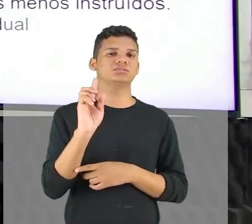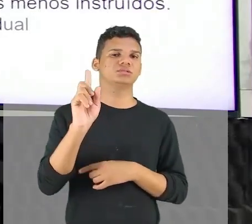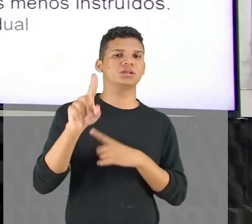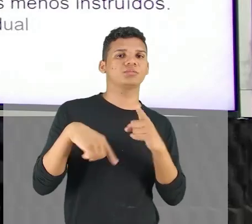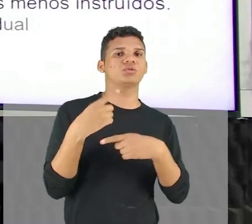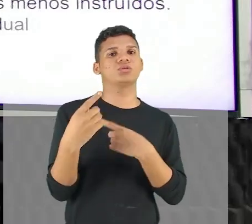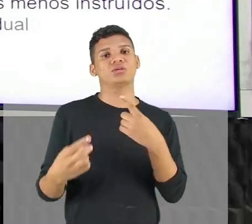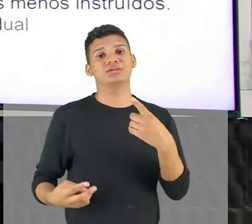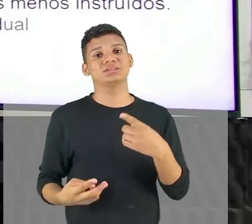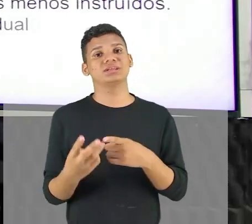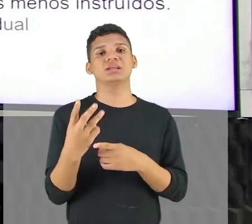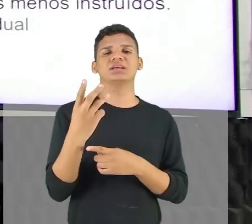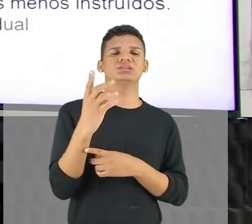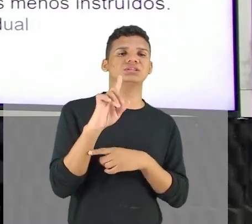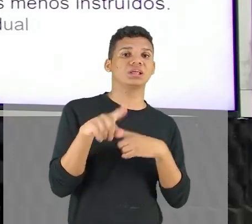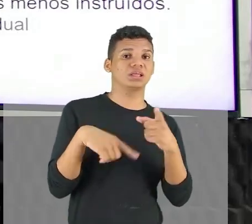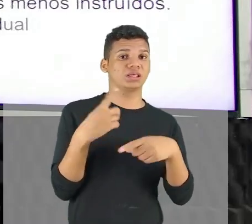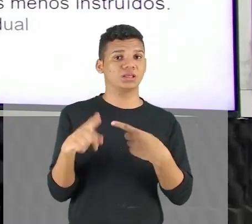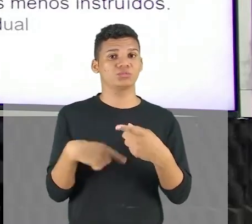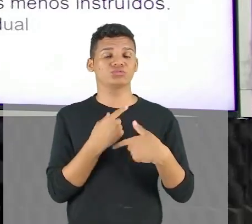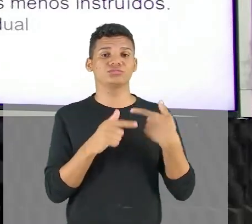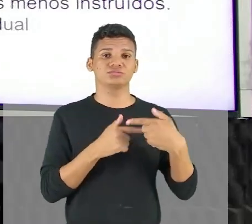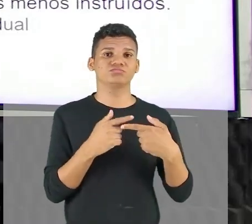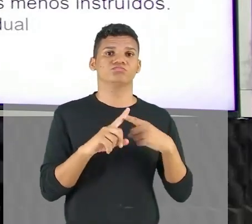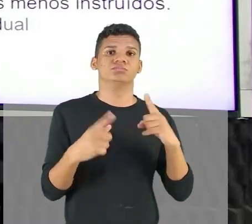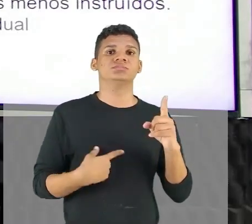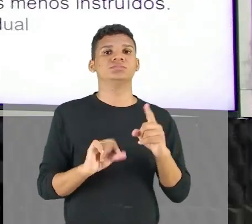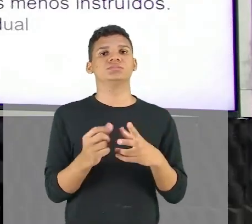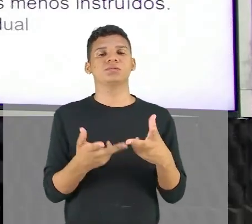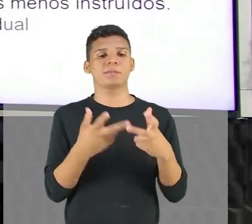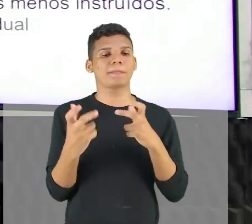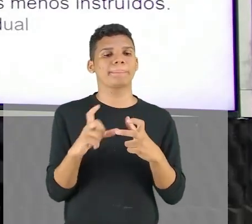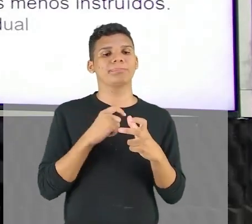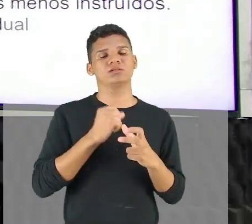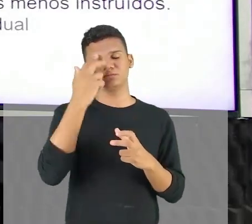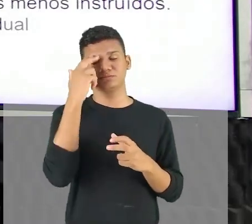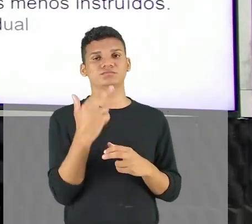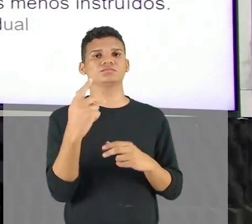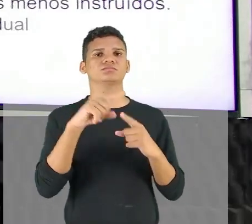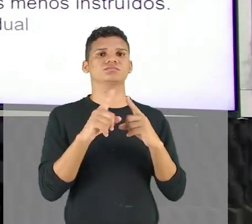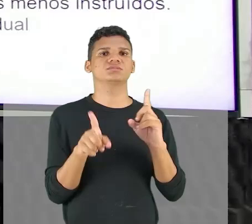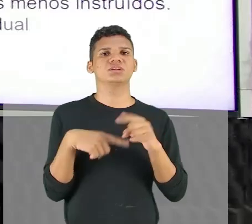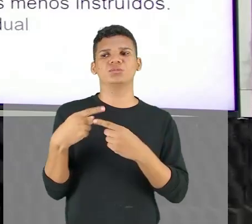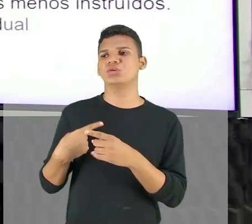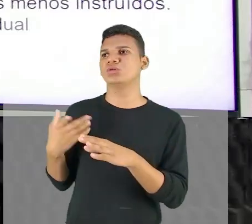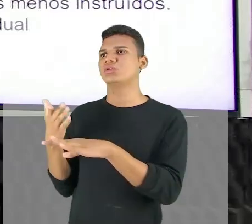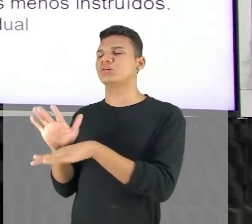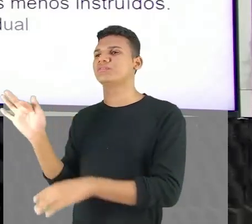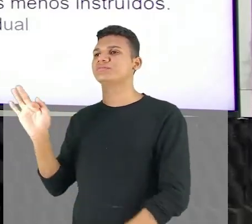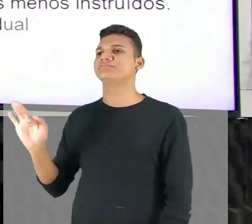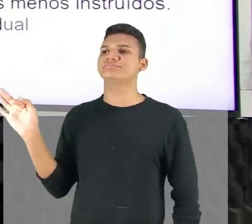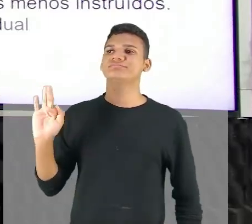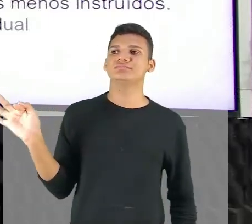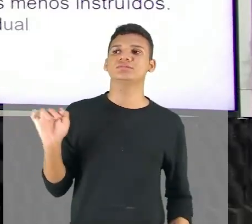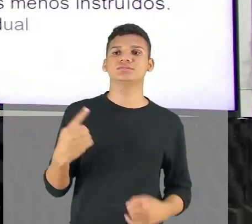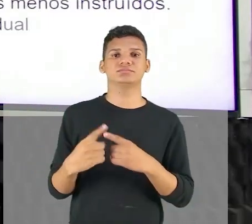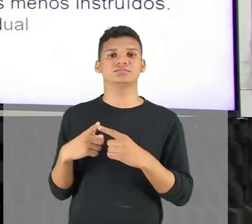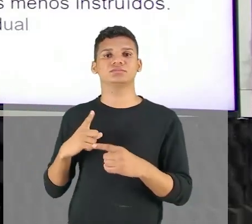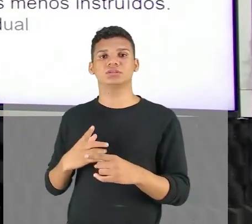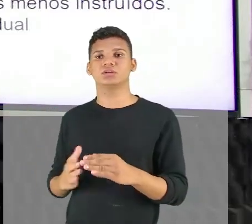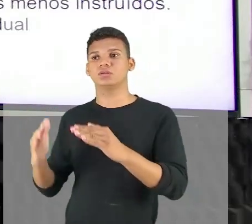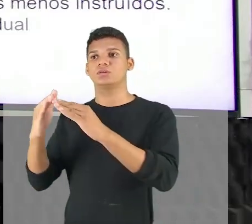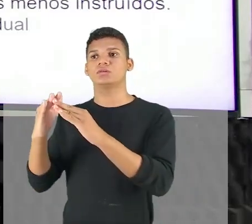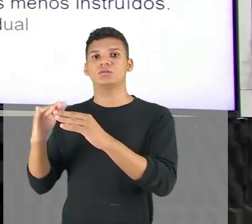décadas depois, ele vai identificar alguns documentos em que ele vai, na França, vai perceber que há uma casa de